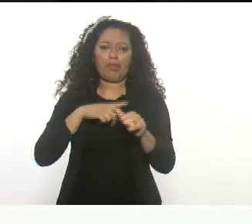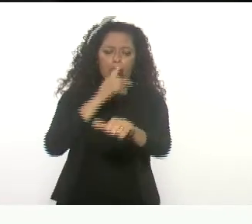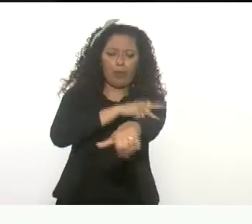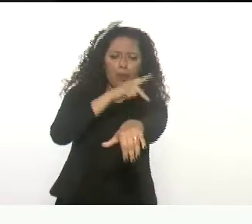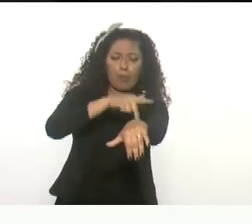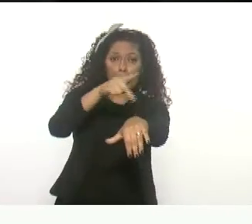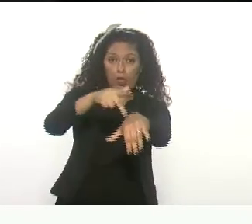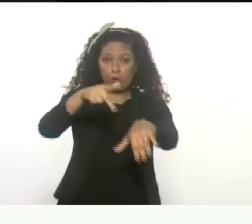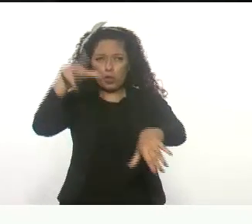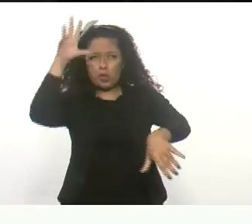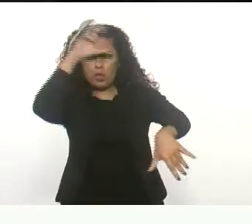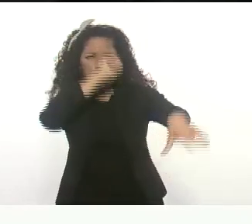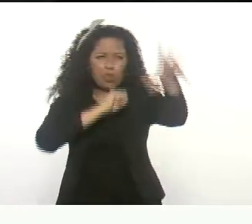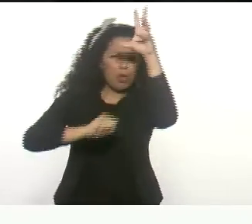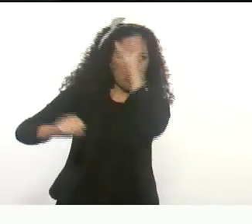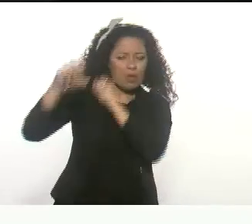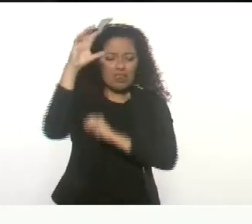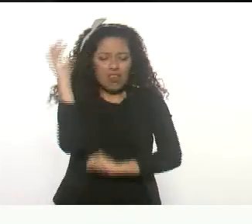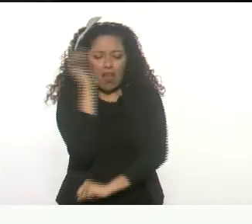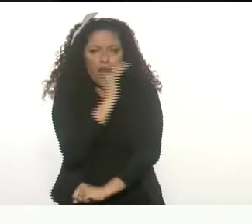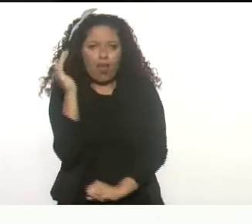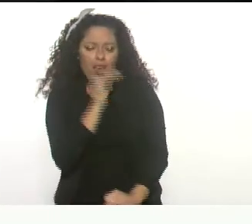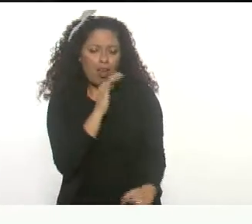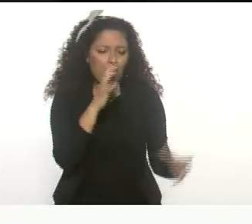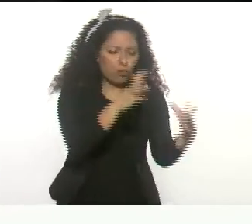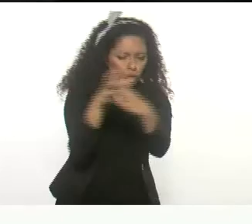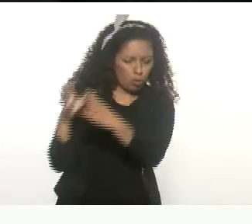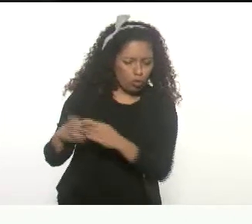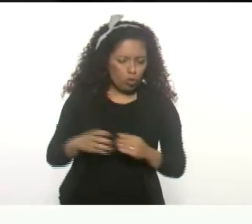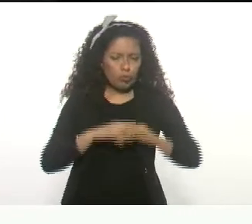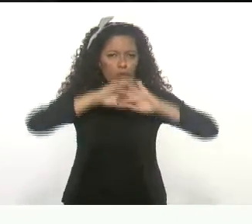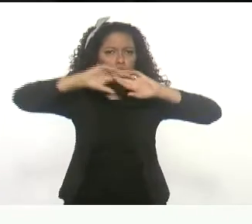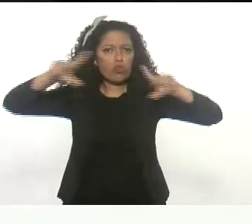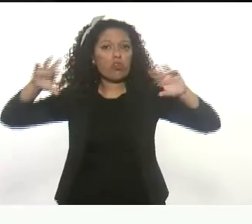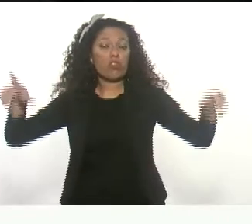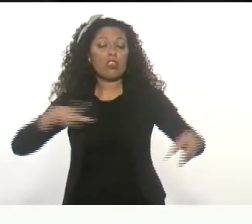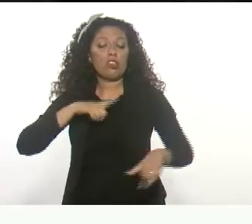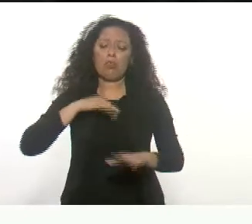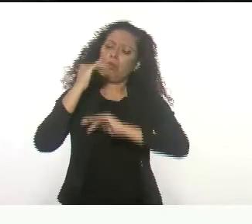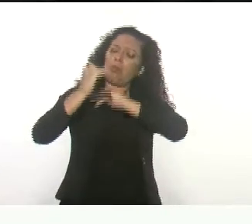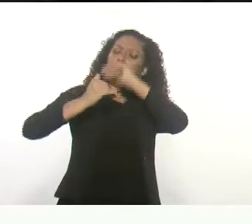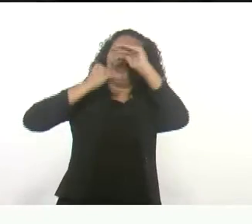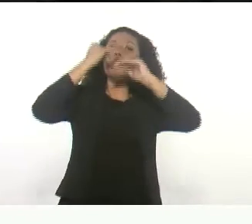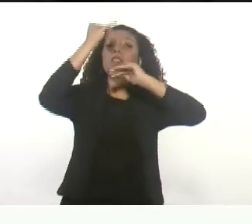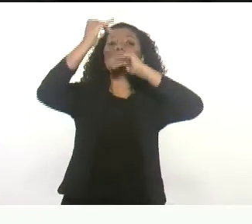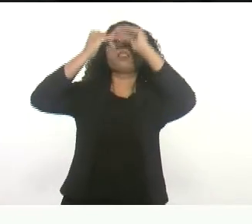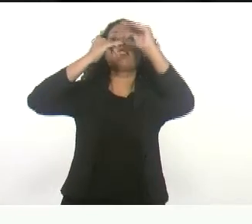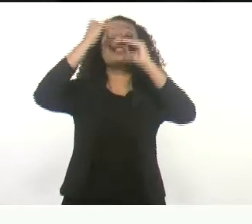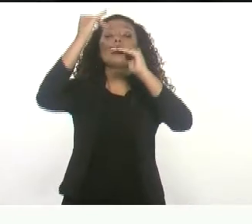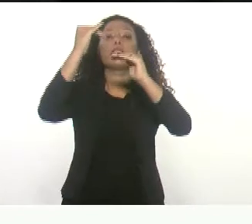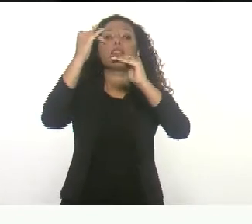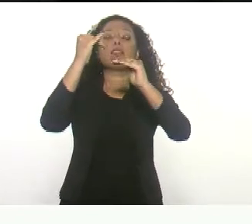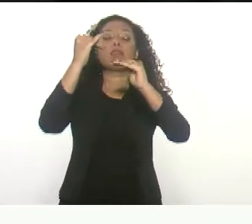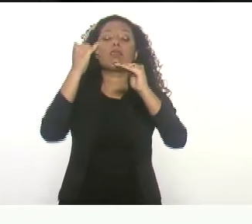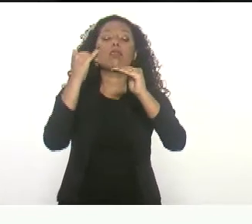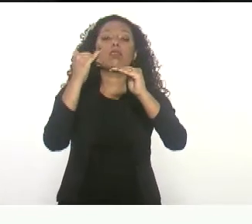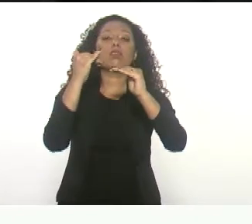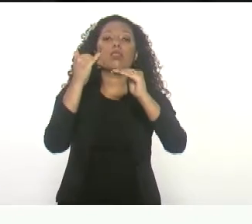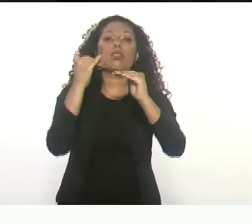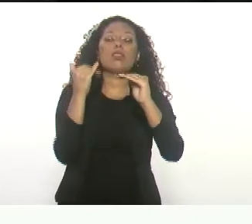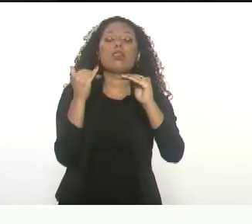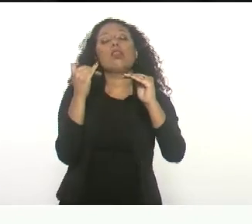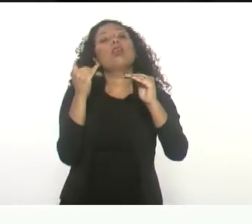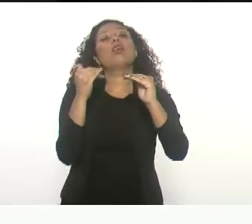de aprendizagem, para eles conseguirem se organizar em grupos e desenvolver o que é principal, que eu acho que esse tempo extra consegue garantir para a